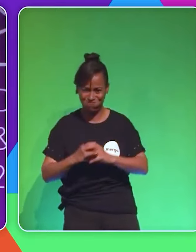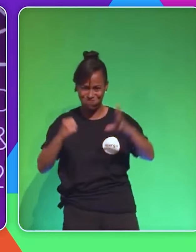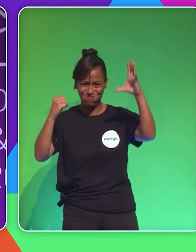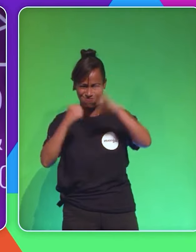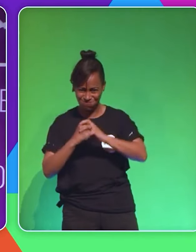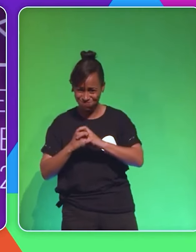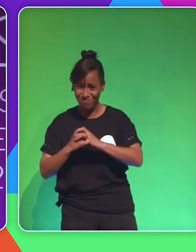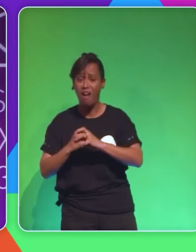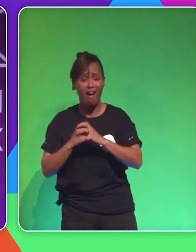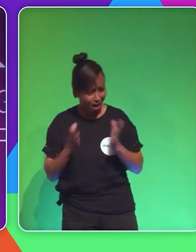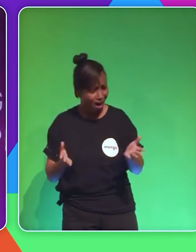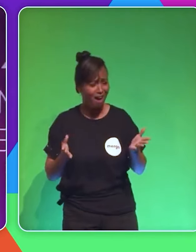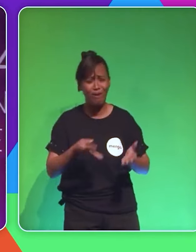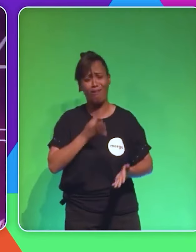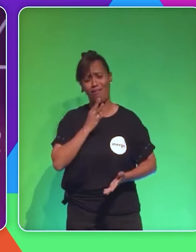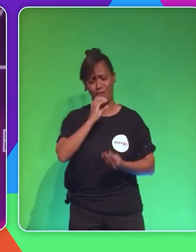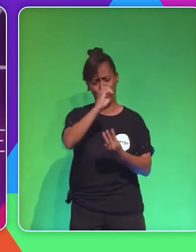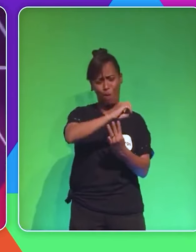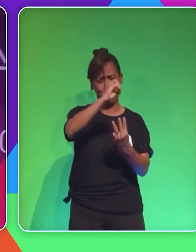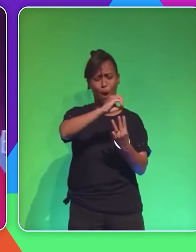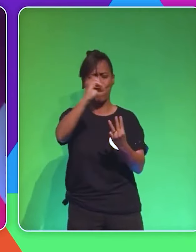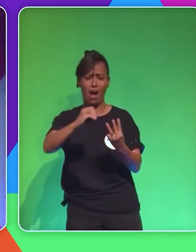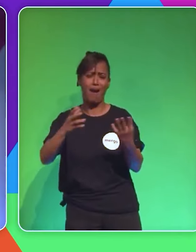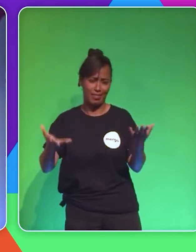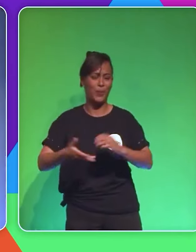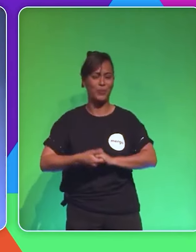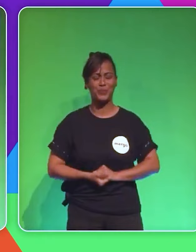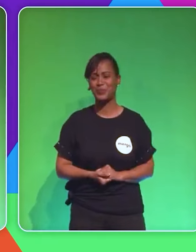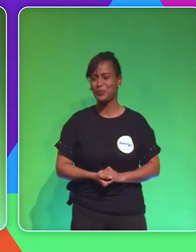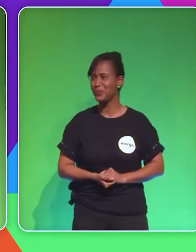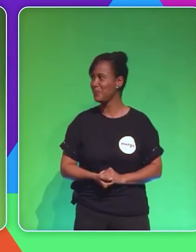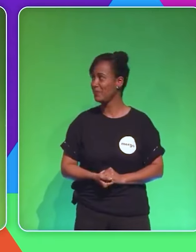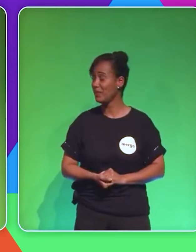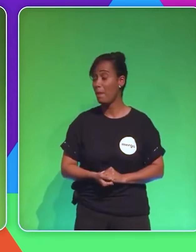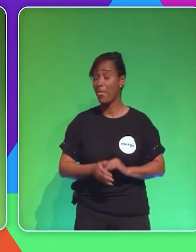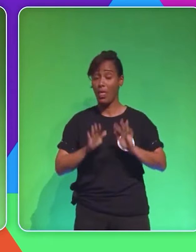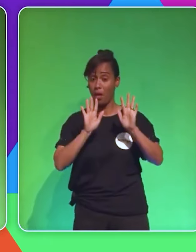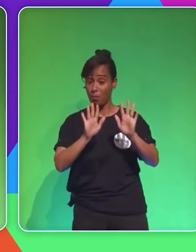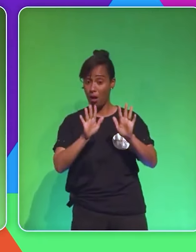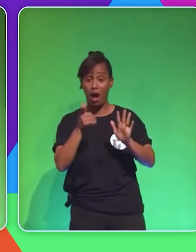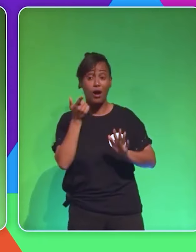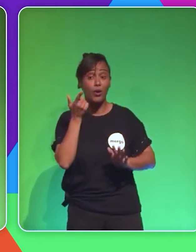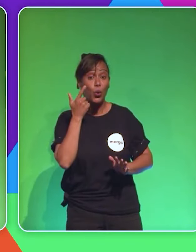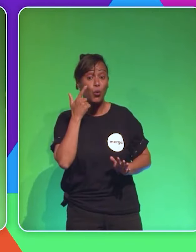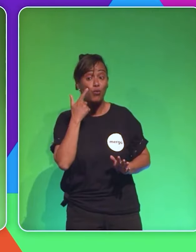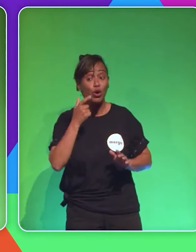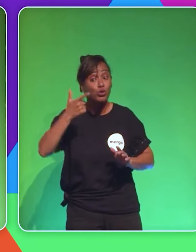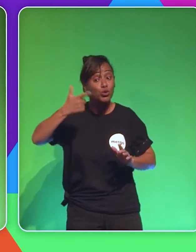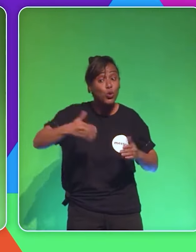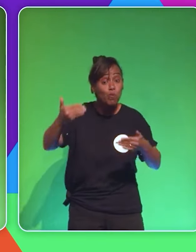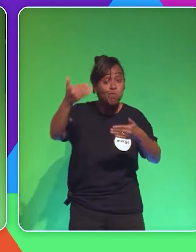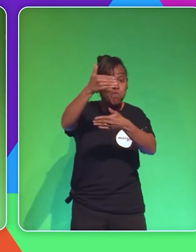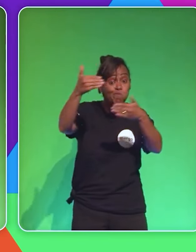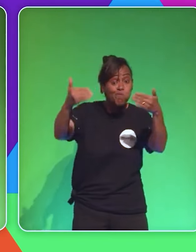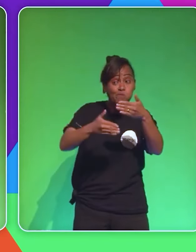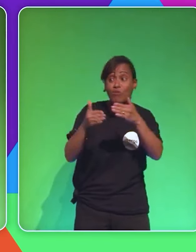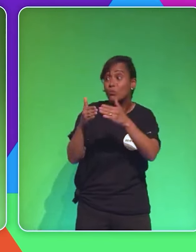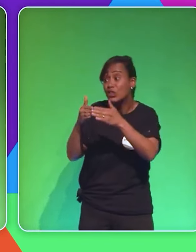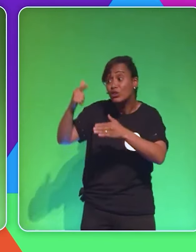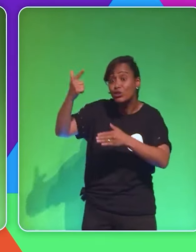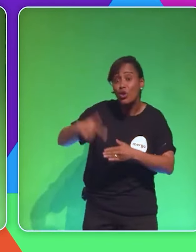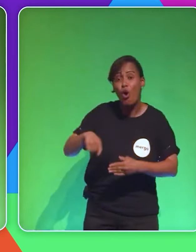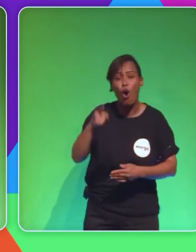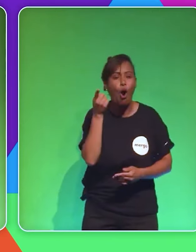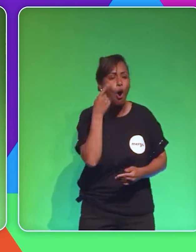sabe então beleza então deixa eu ver se eles conseguem colocar o slide aí para mim que aí eu vou pedir para vocês